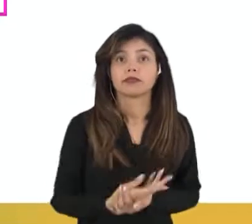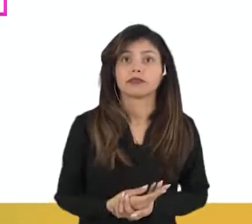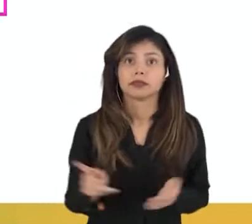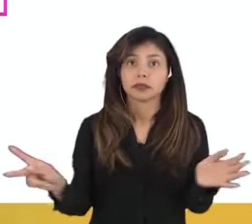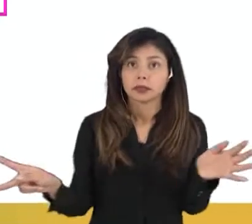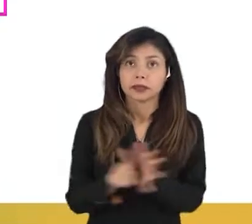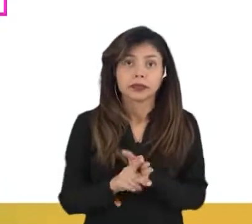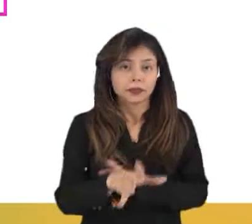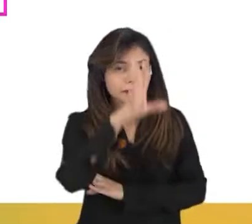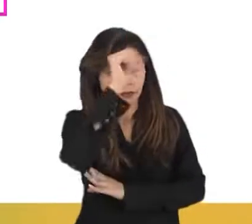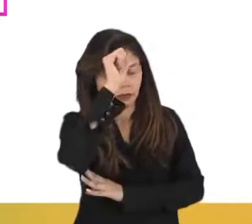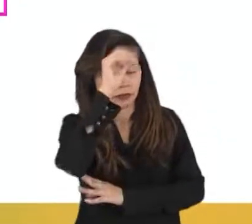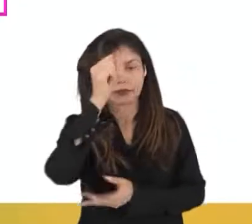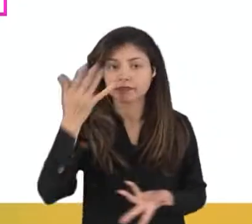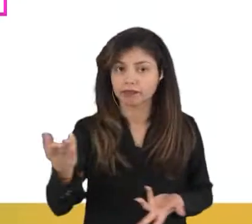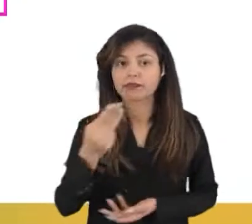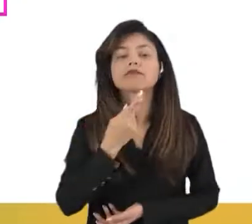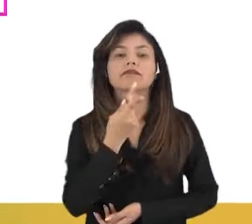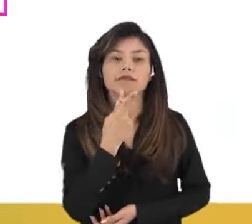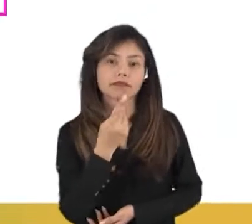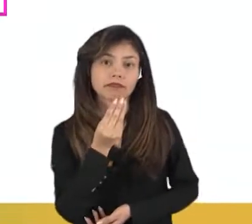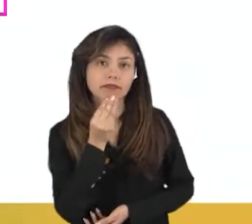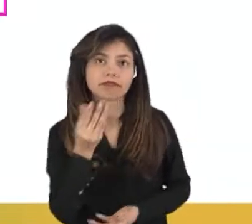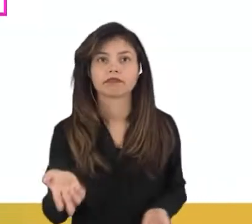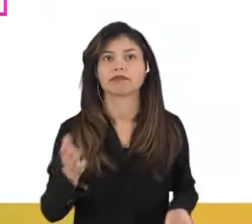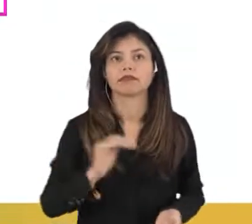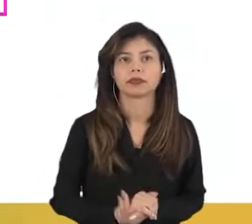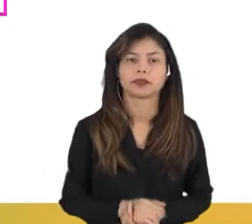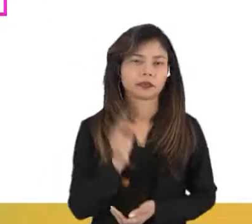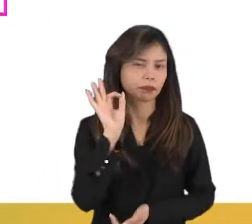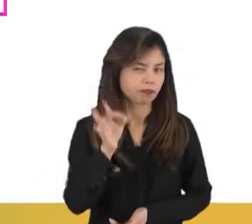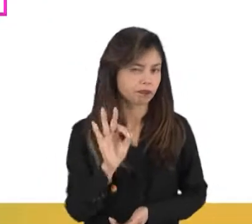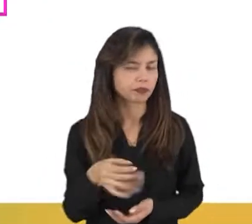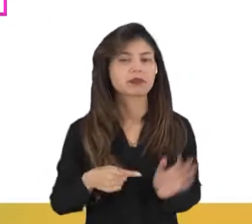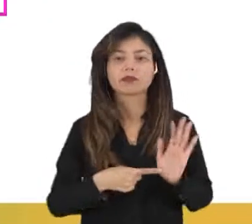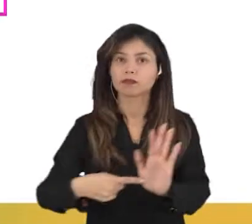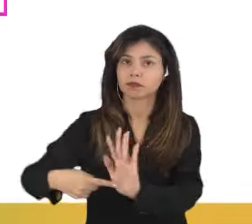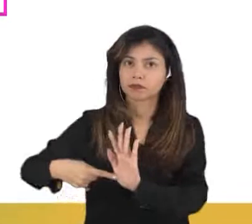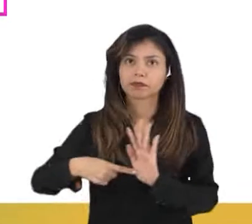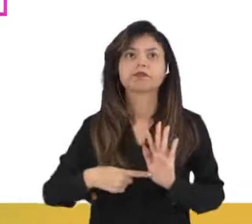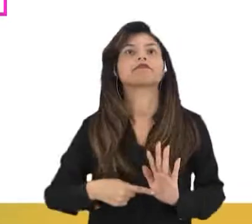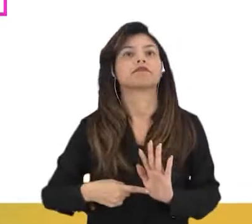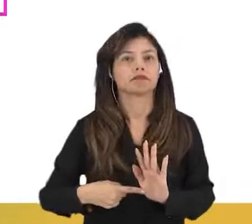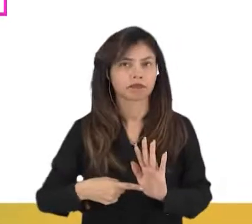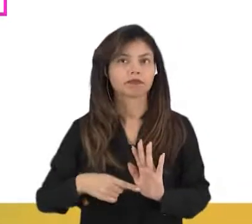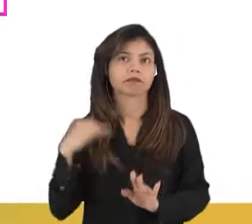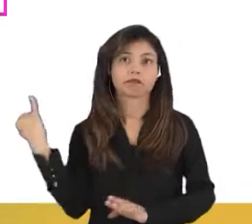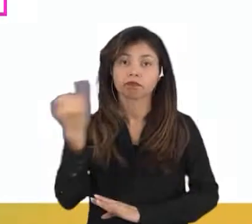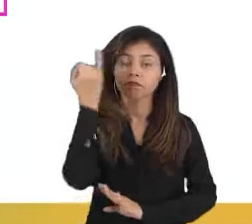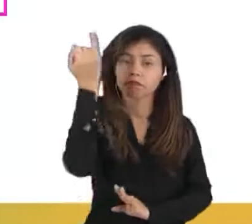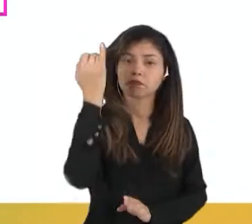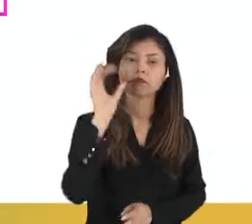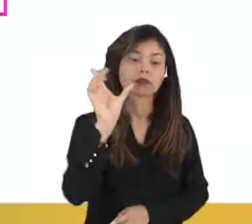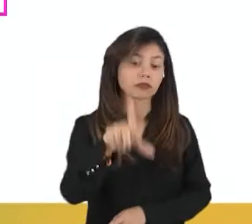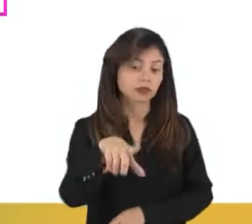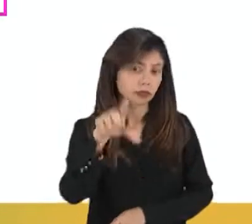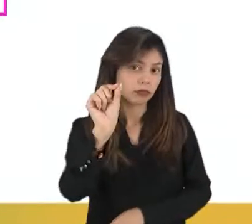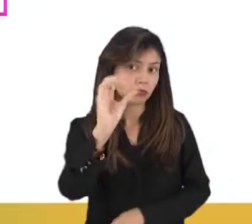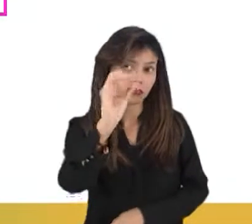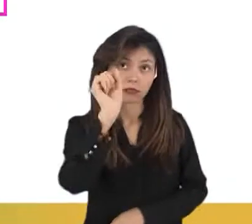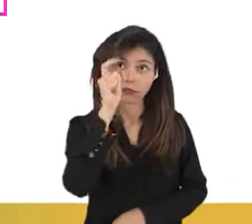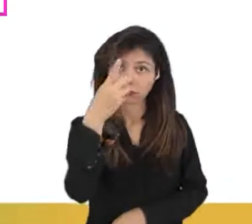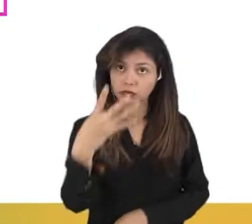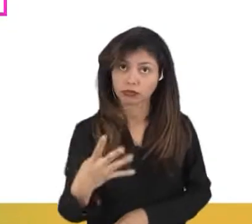para o aprendizado aí da probabilidade, certo? Então, ela vai vir oferecer ferramentas importantes aí para a contagem,